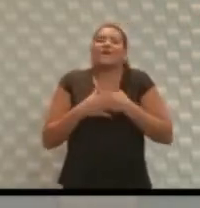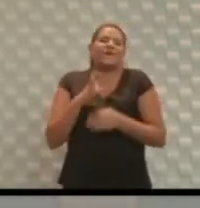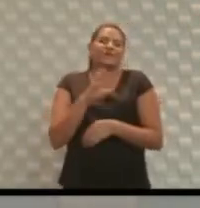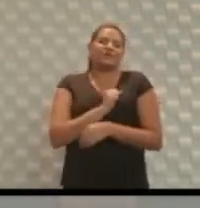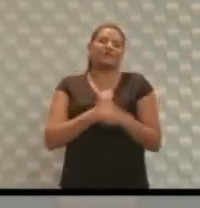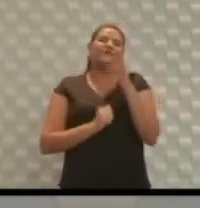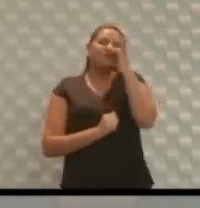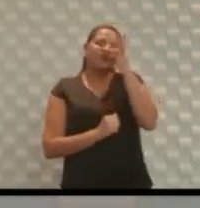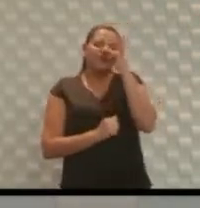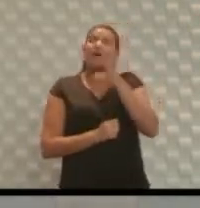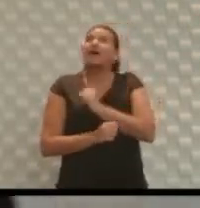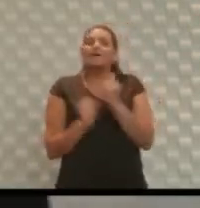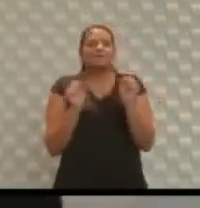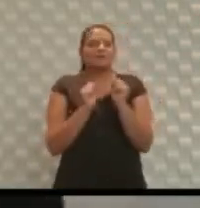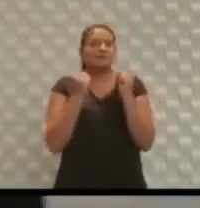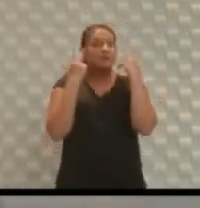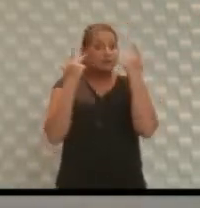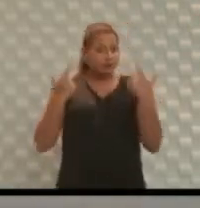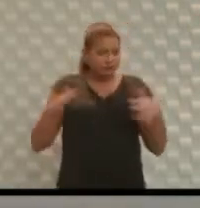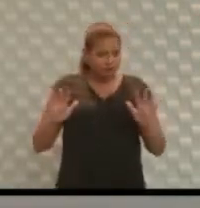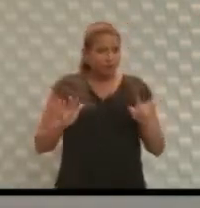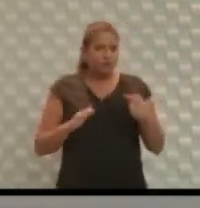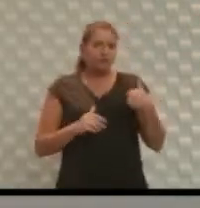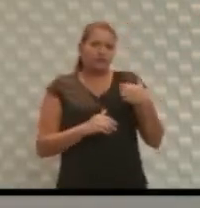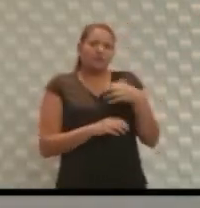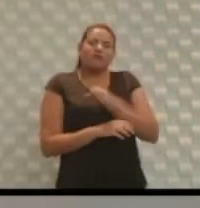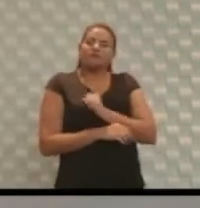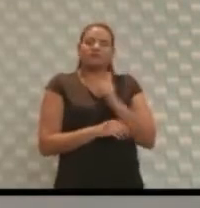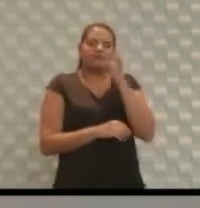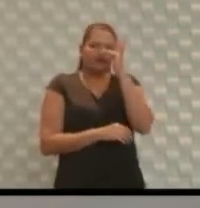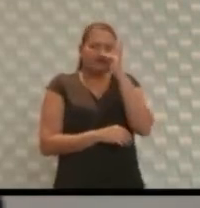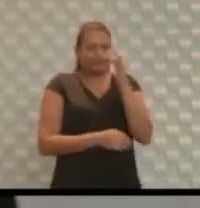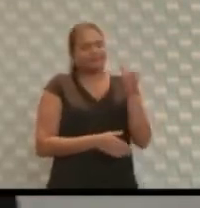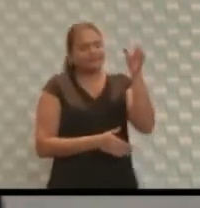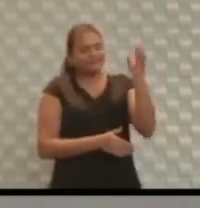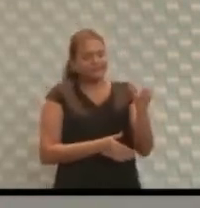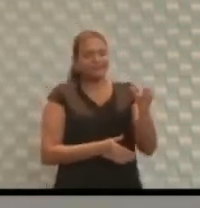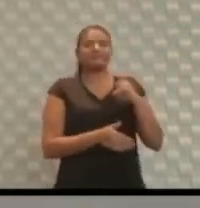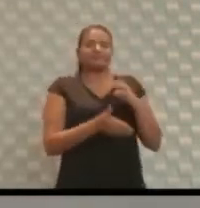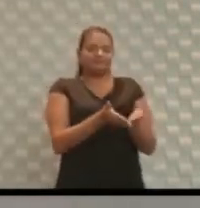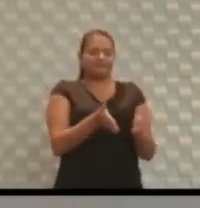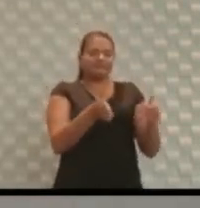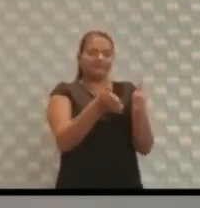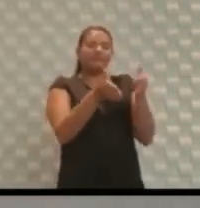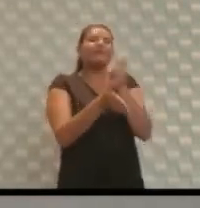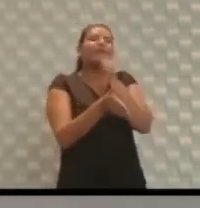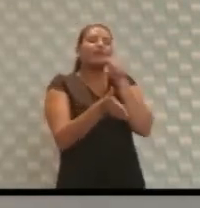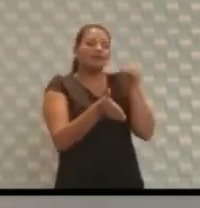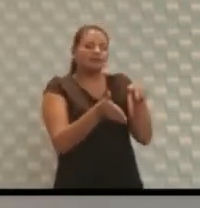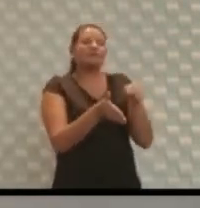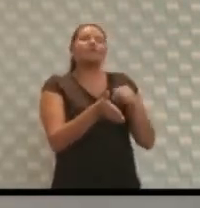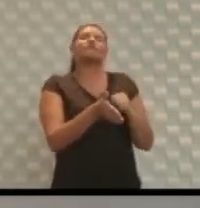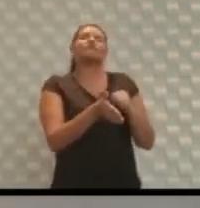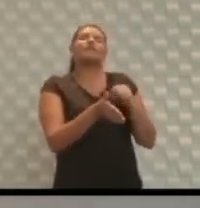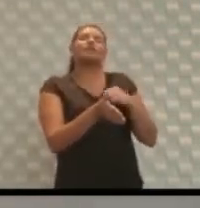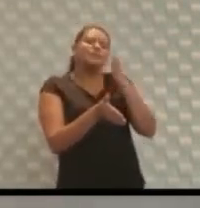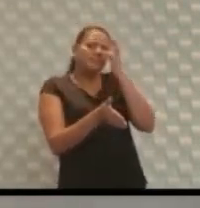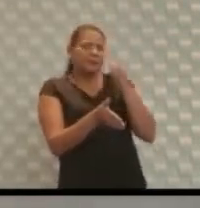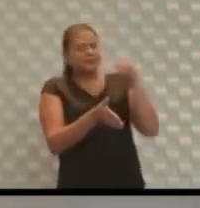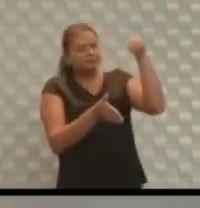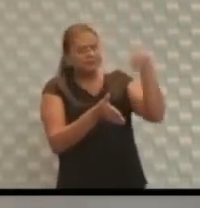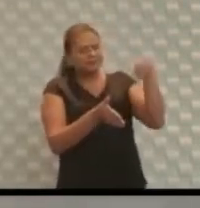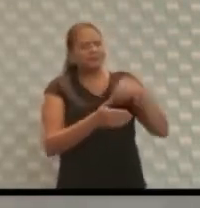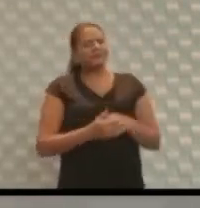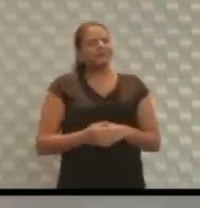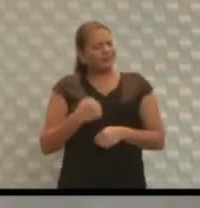planta natural. Então, eu estava lá e a planta estava opaca. Aí eu peguei um paninho, umedeci